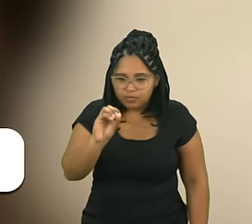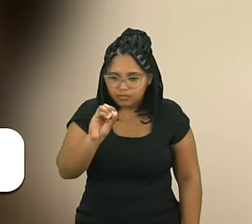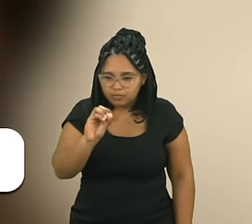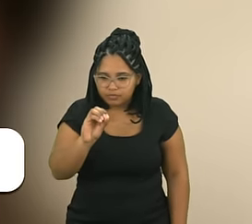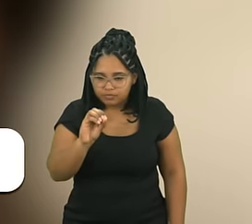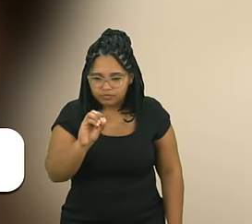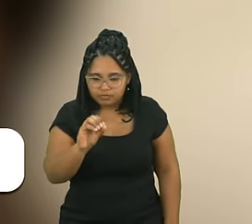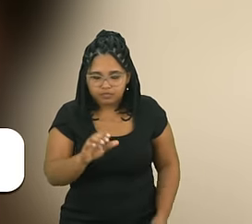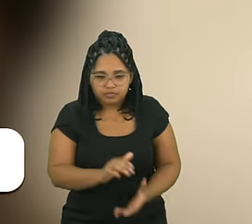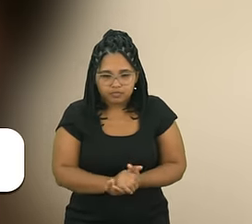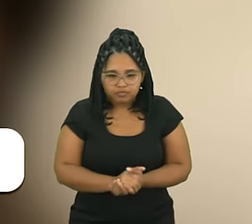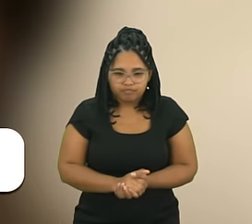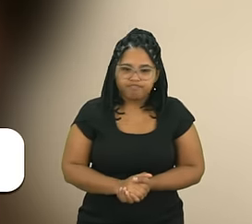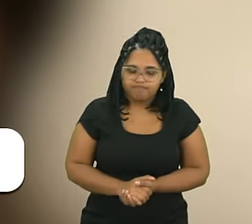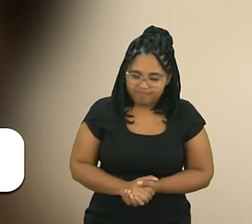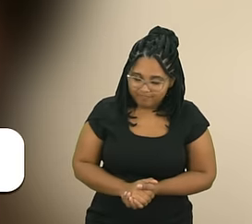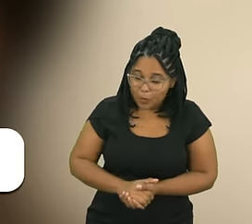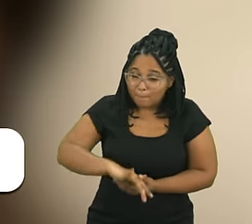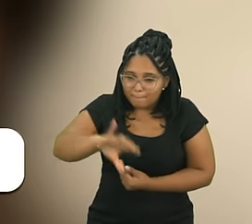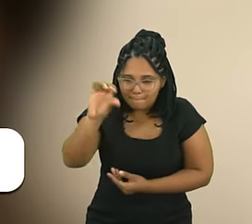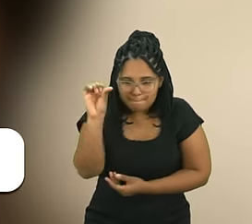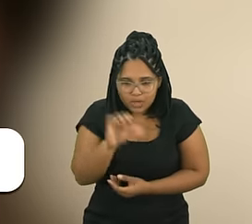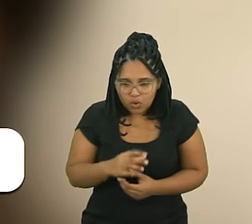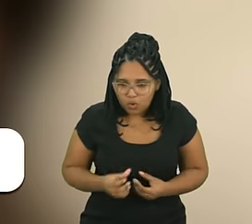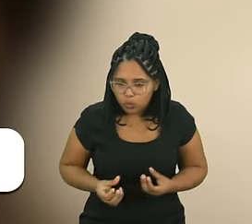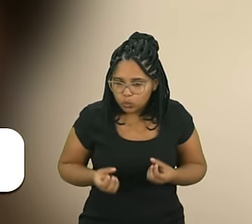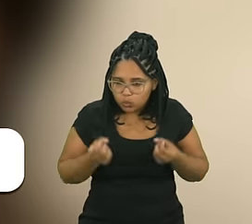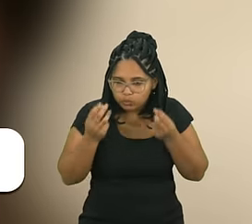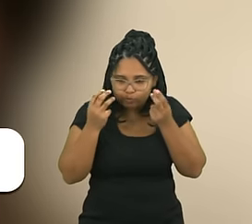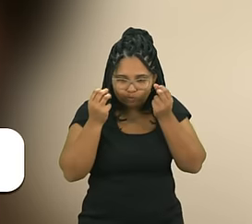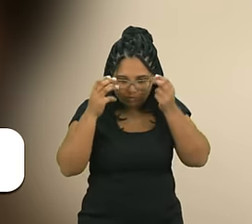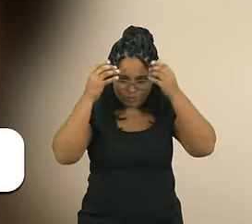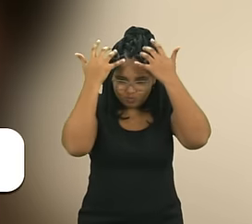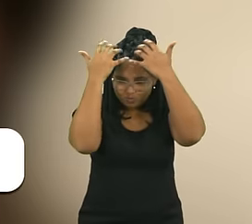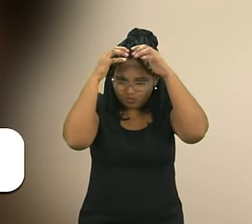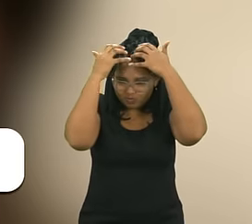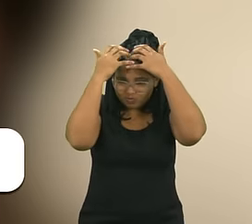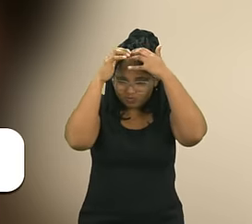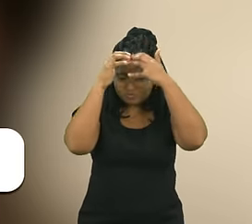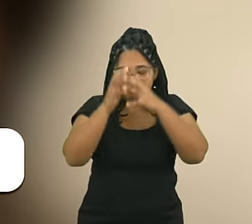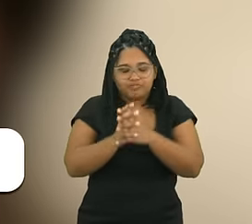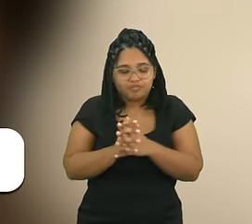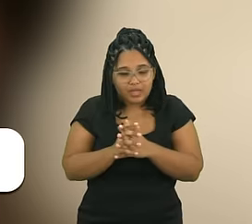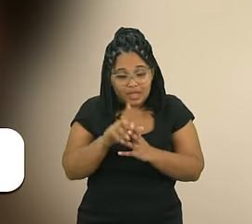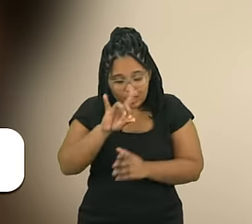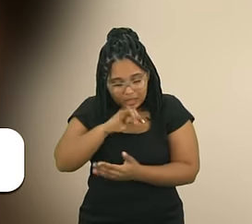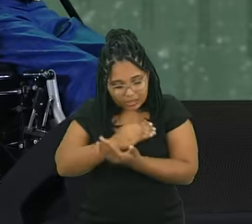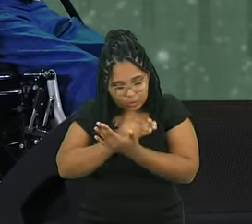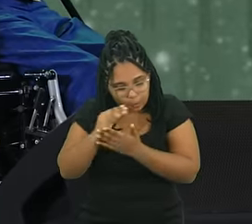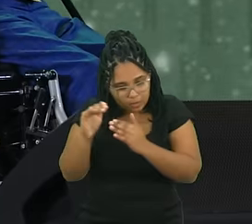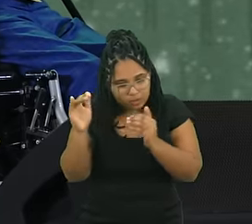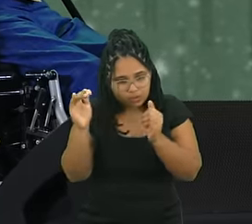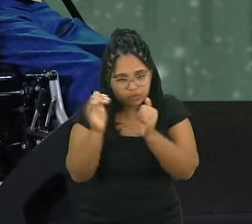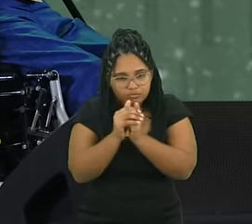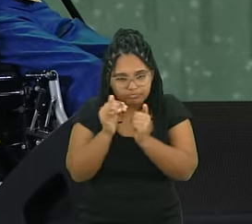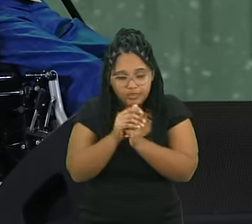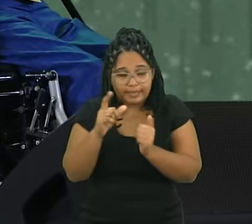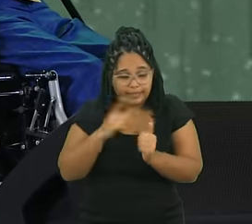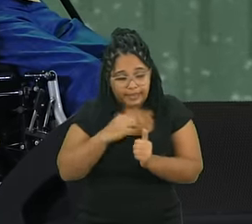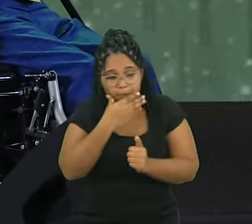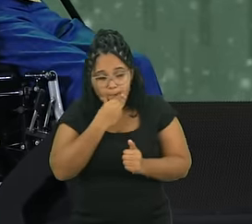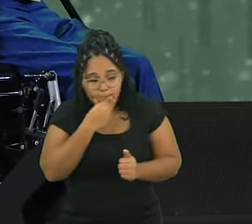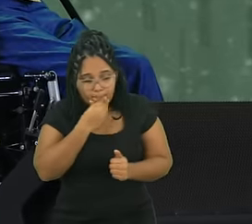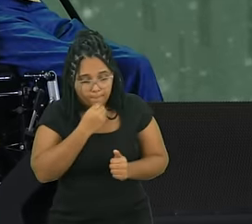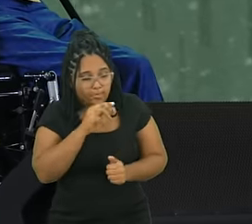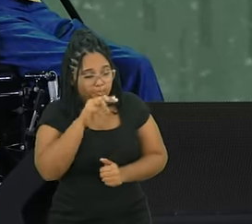E veja, irmãos, que no dia que nós começamos a oração, está ali a irmã Célia, que